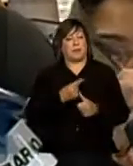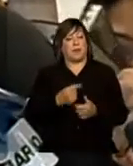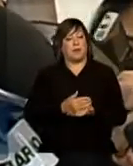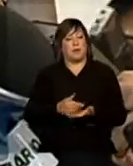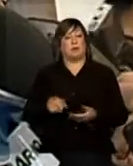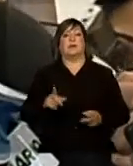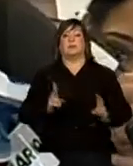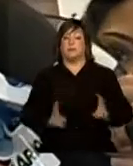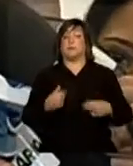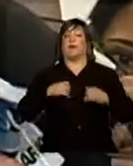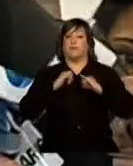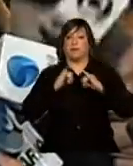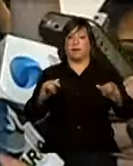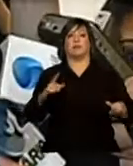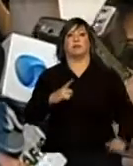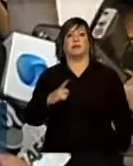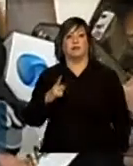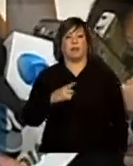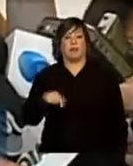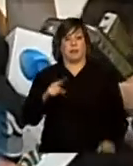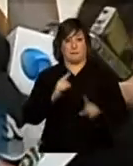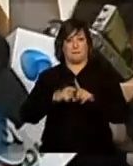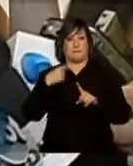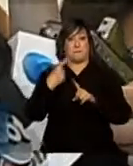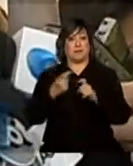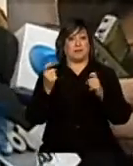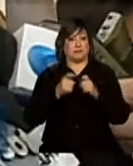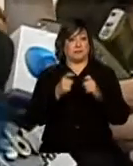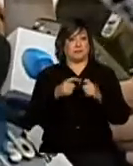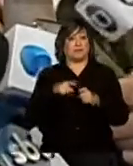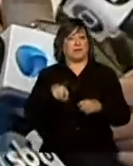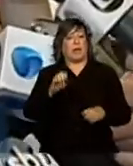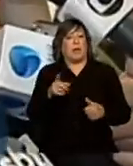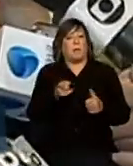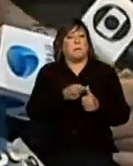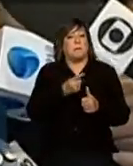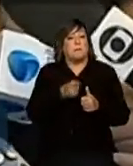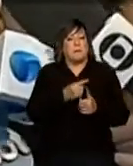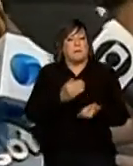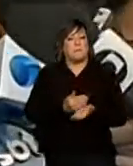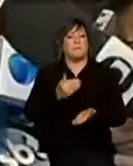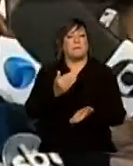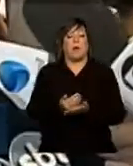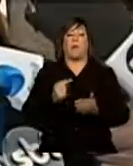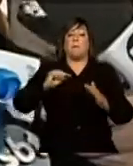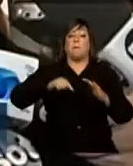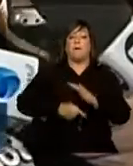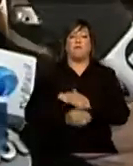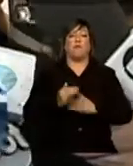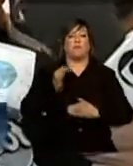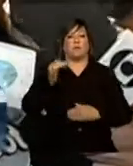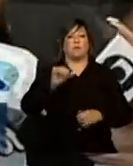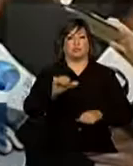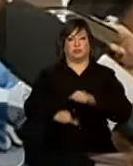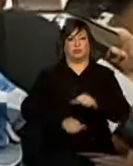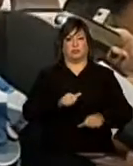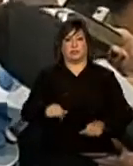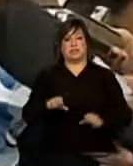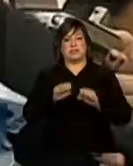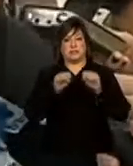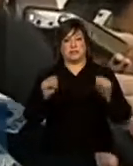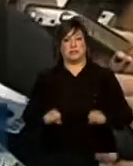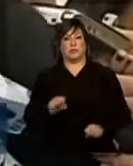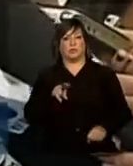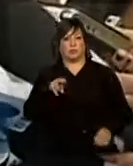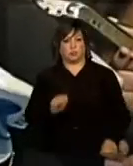passo, eu sempre tenho dito. O Mais Médicos é um primeiro passo para uma profunda mudança no Sistema